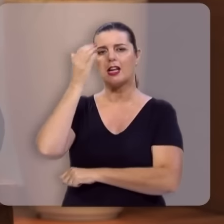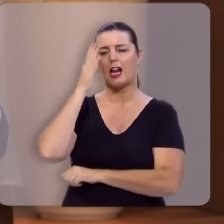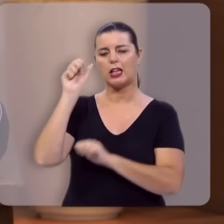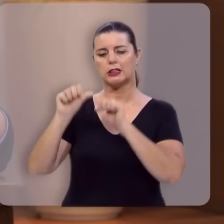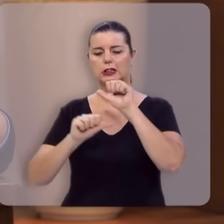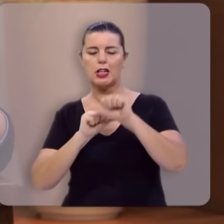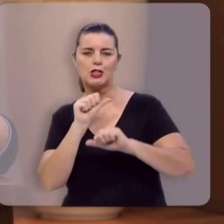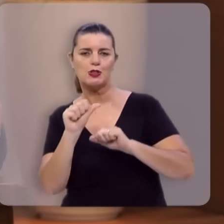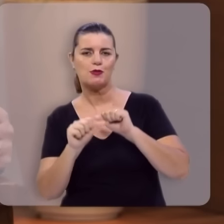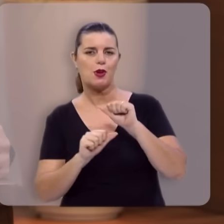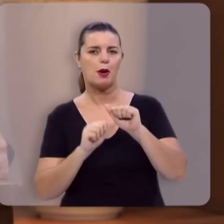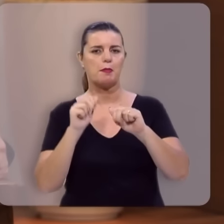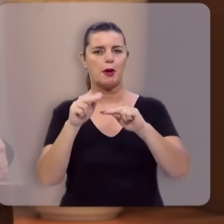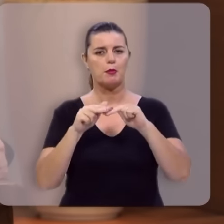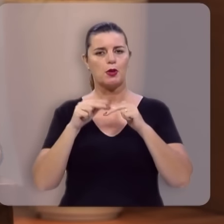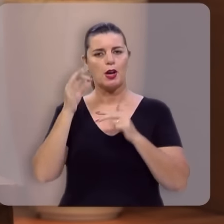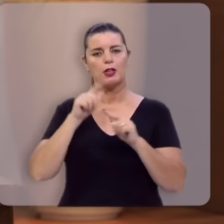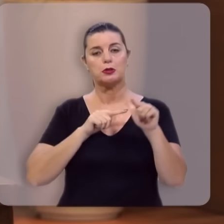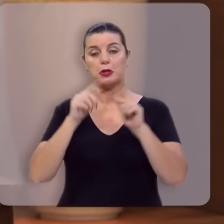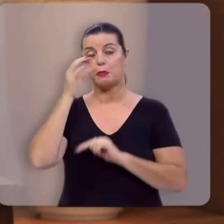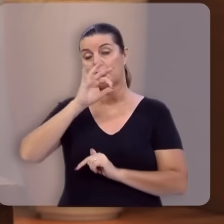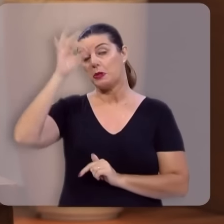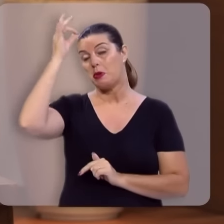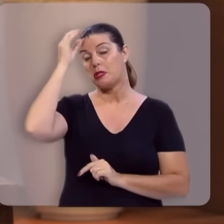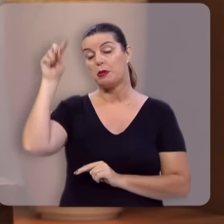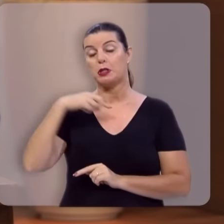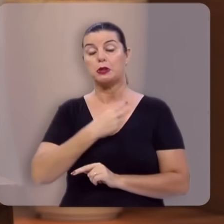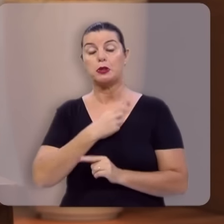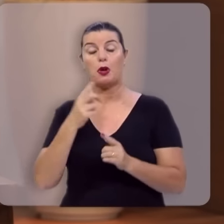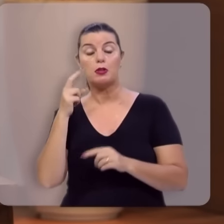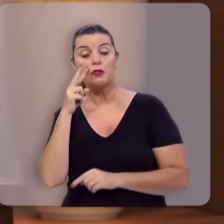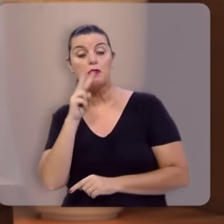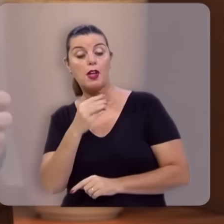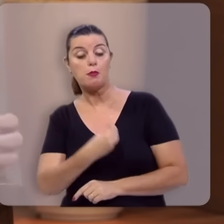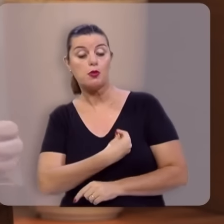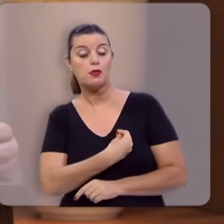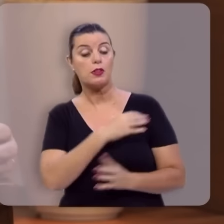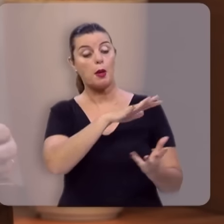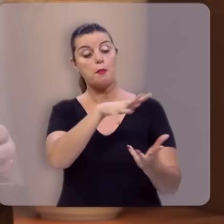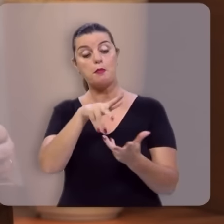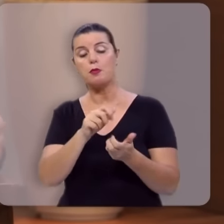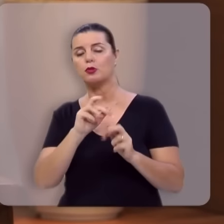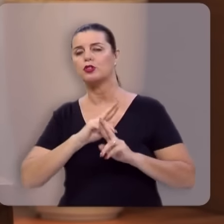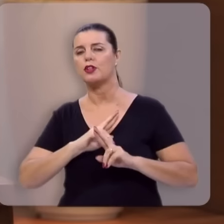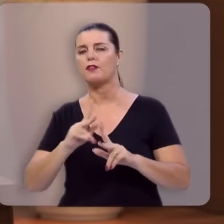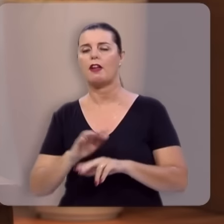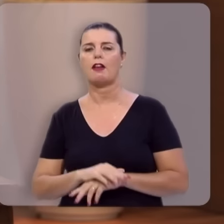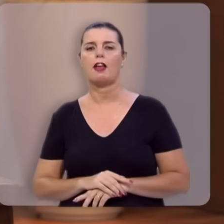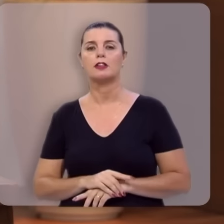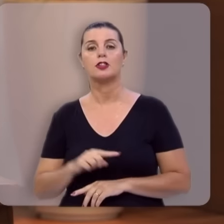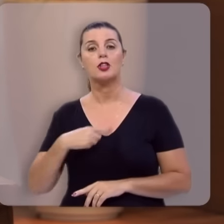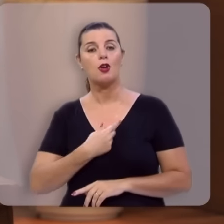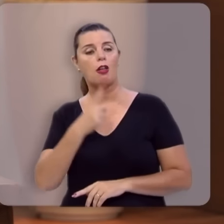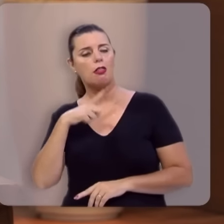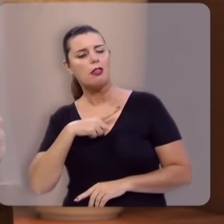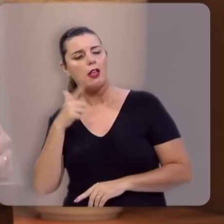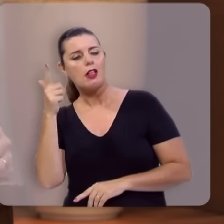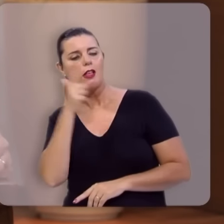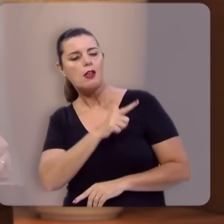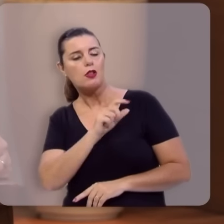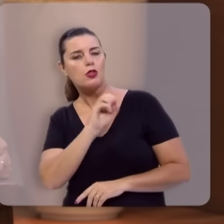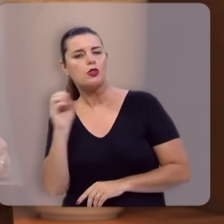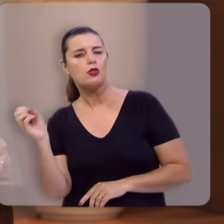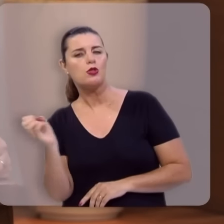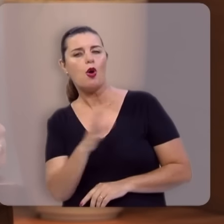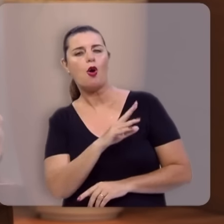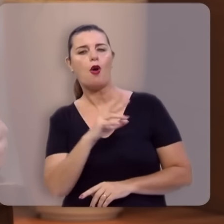graça, transformados pela ação do Espírito, nós enxergamos o mundo de maneira diferente. Nós temos uma nova